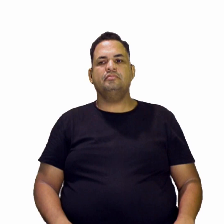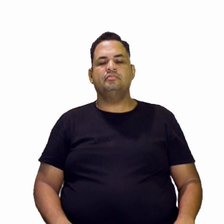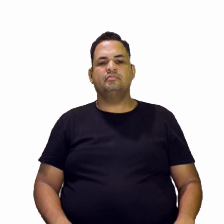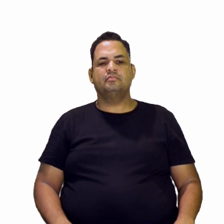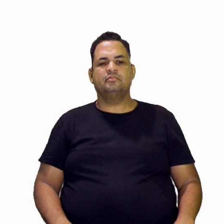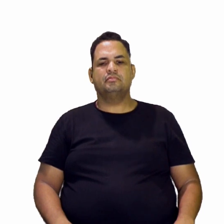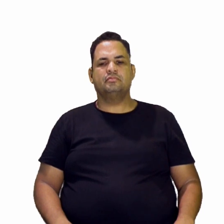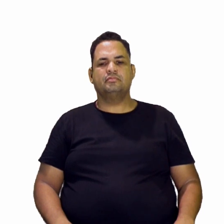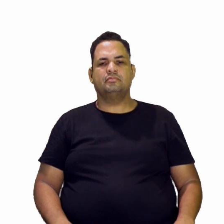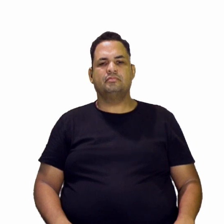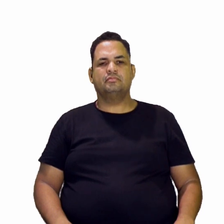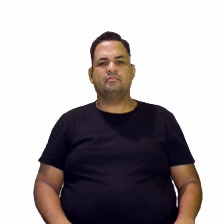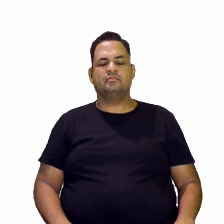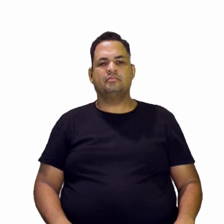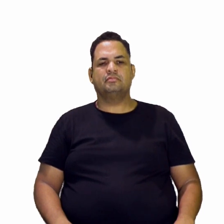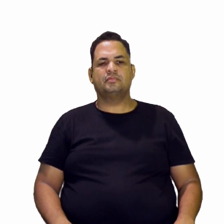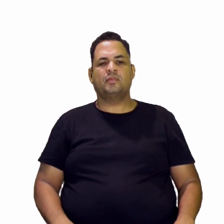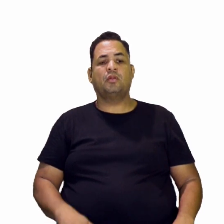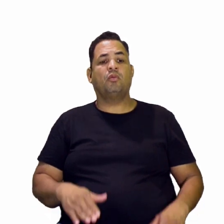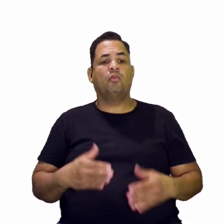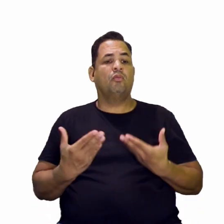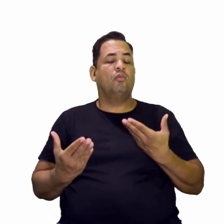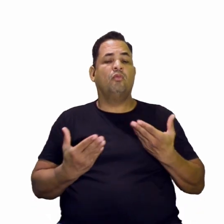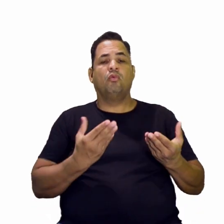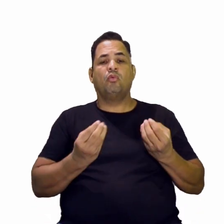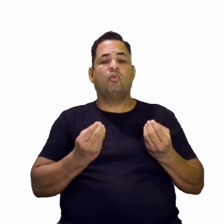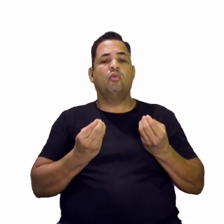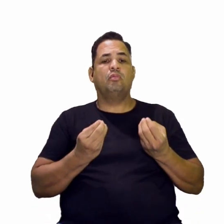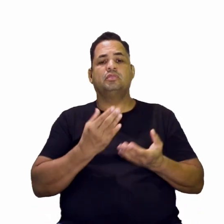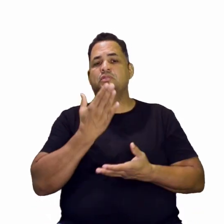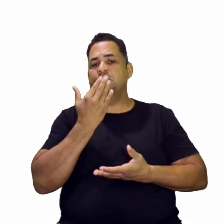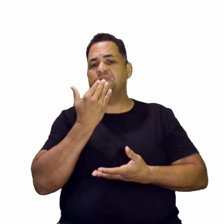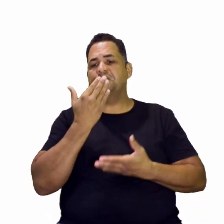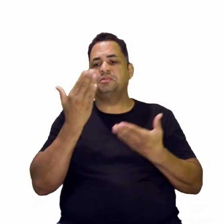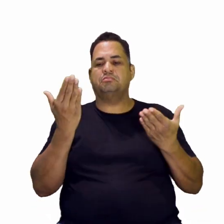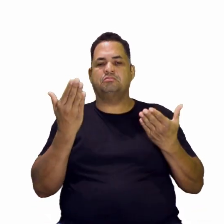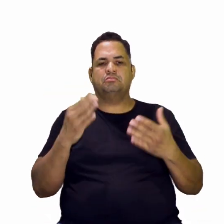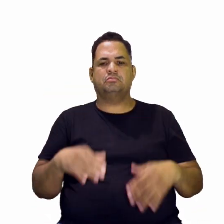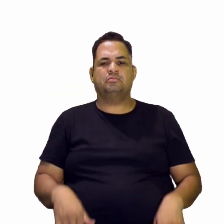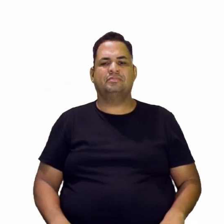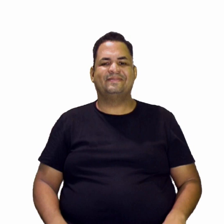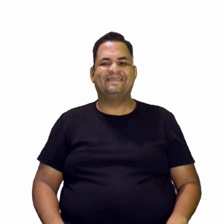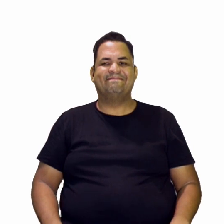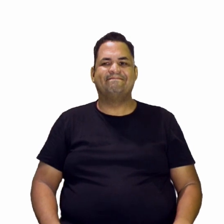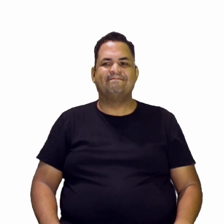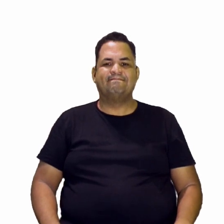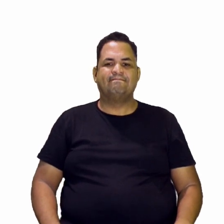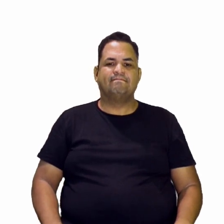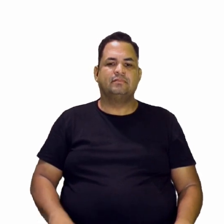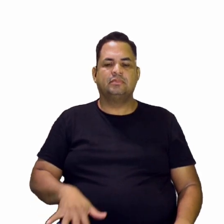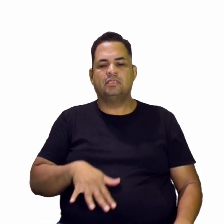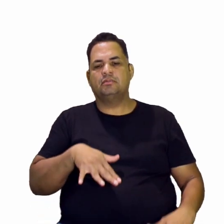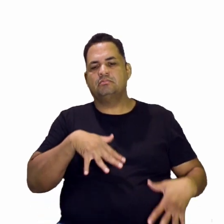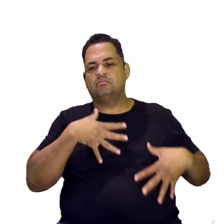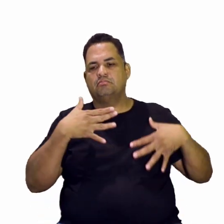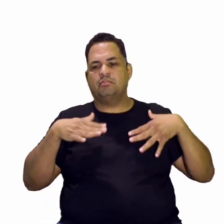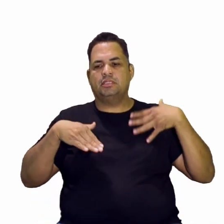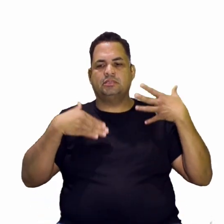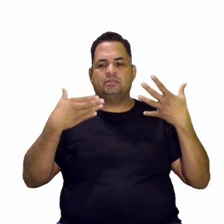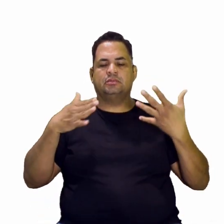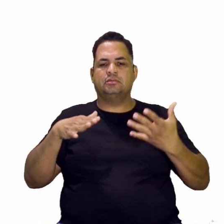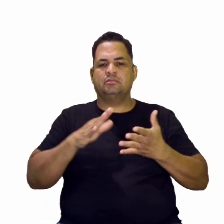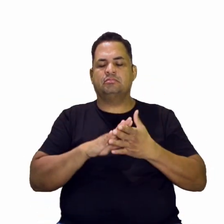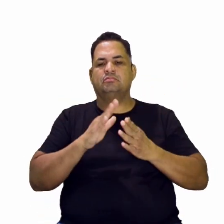grupos. Quanto à nutrição, então você está vendo que a gente está fazendo um passeio apresentando as